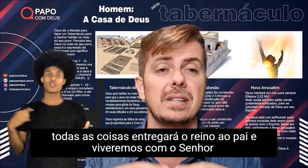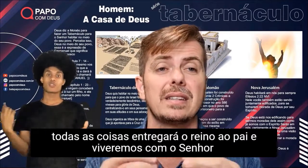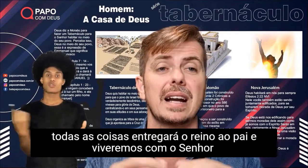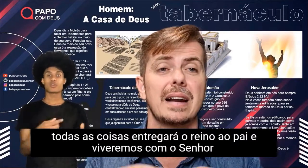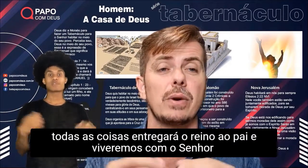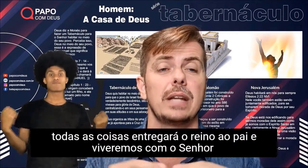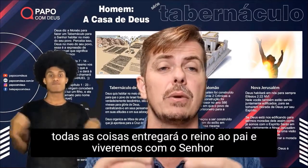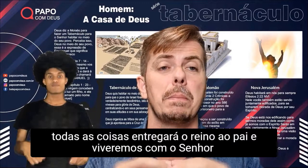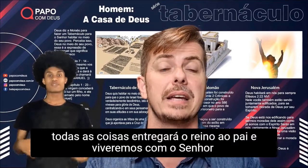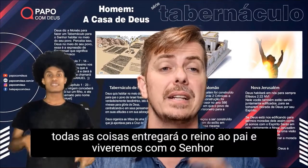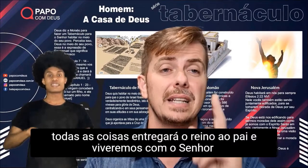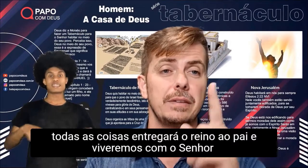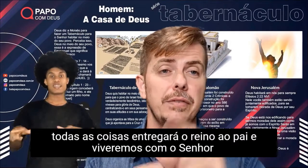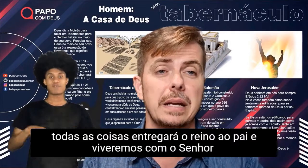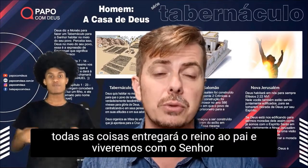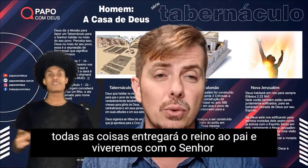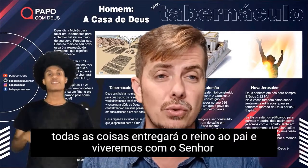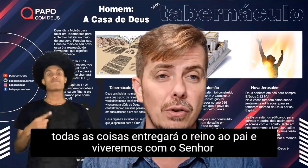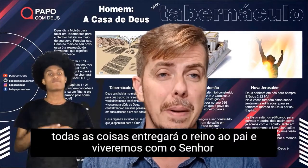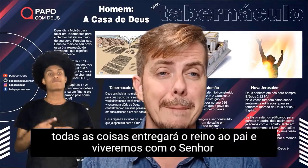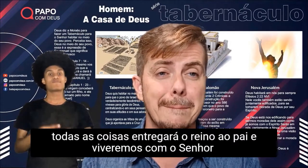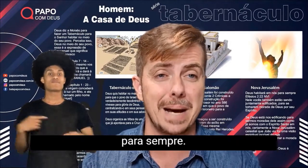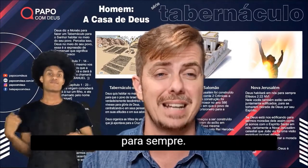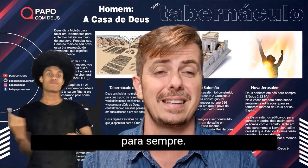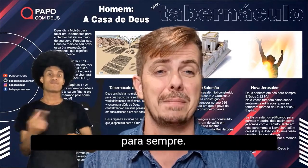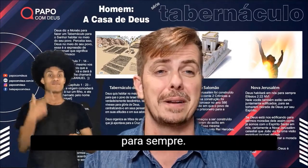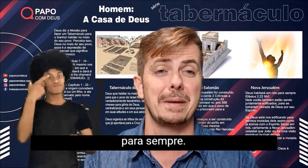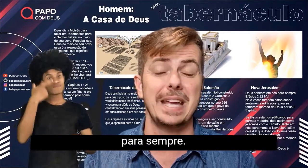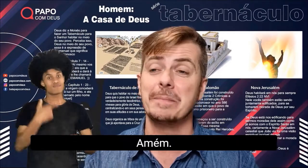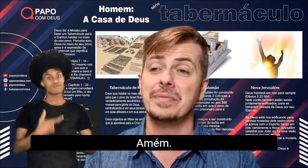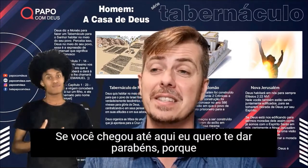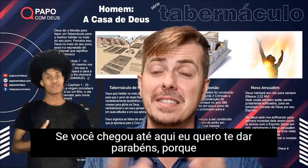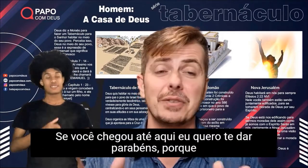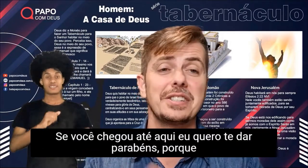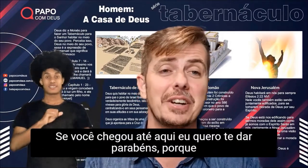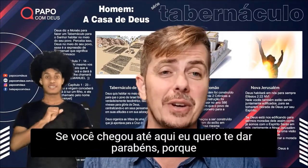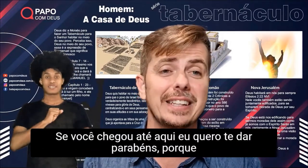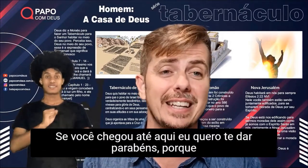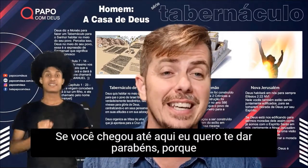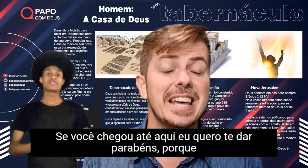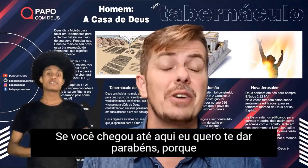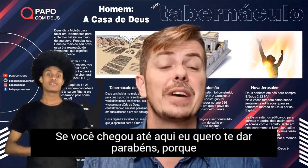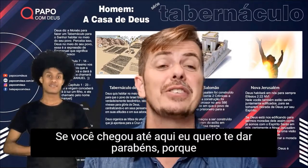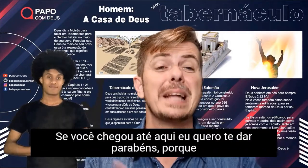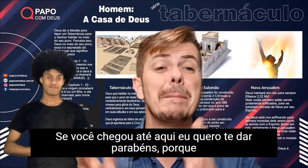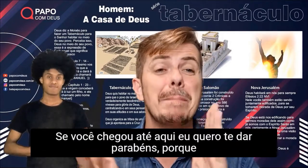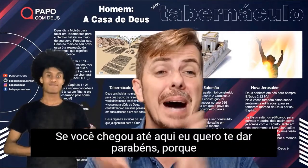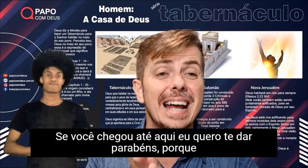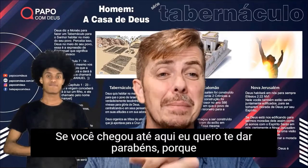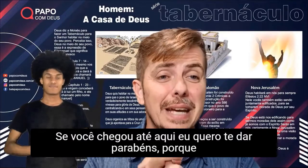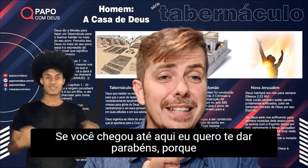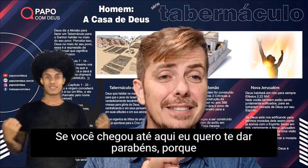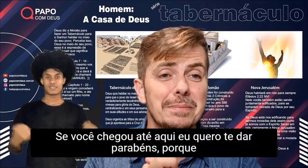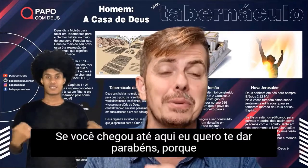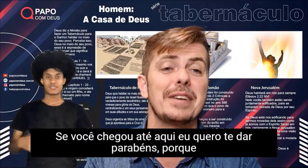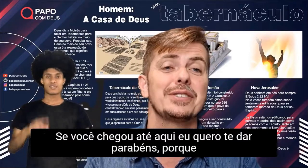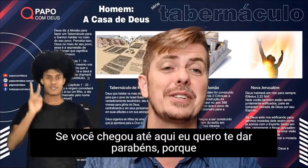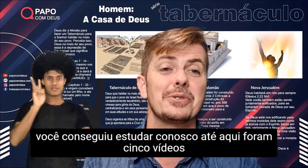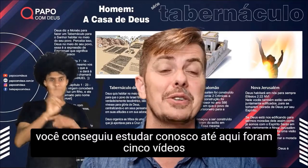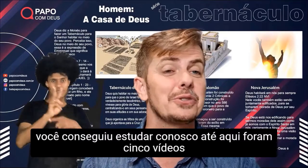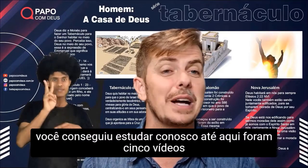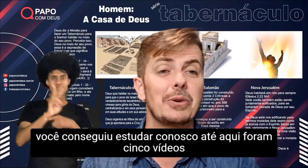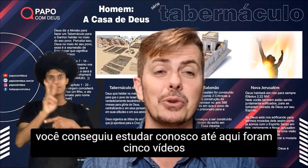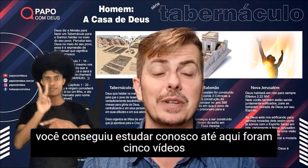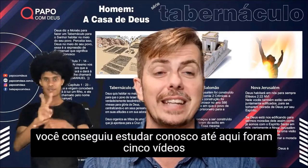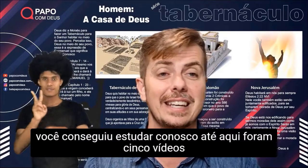as coisas e entregar ao reino ao Pai, e viveremos com o Senhor para sempre, amém? Se você chegou até aqui, eu quero te dar parabéns, porque